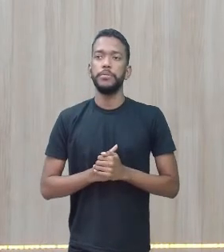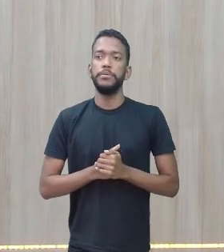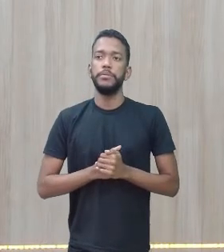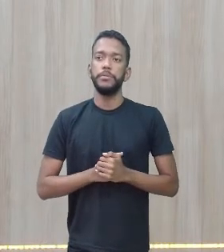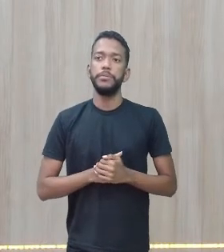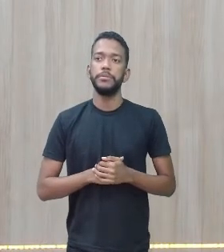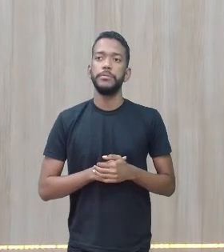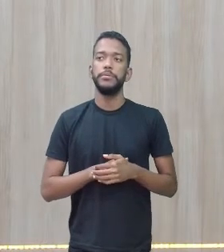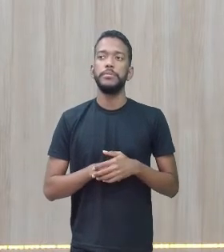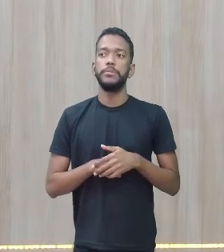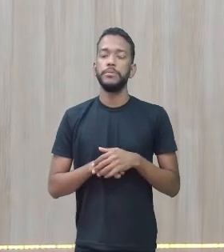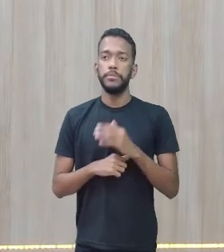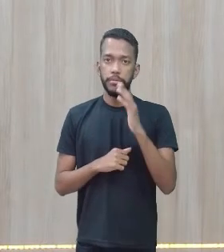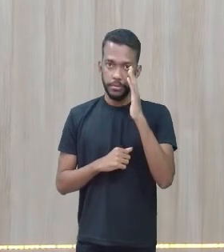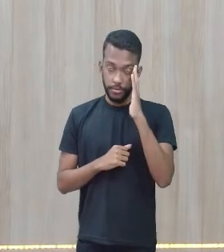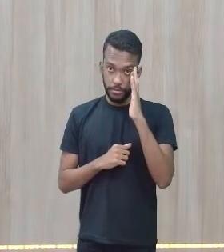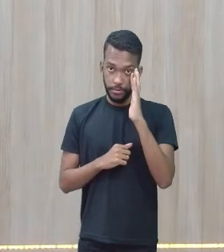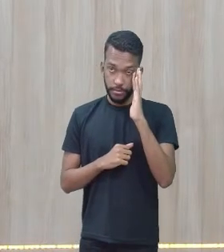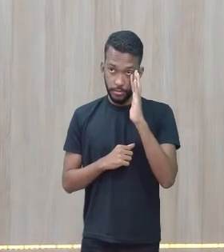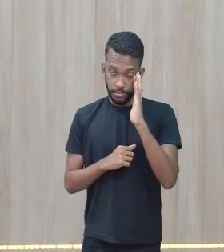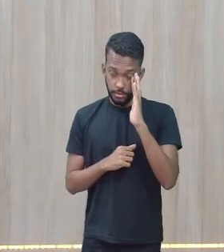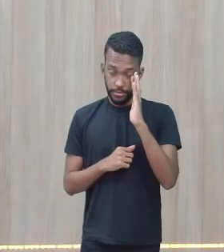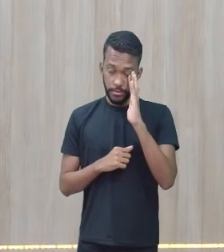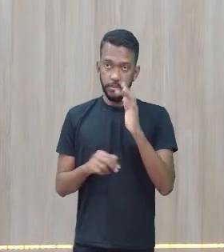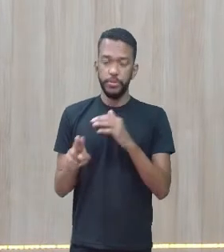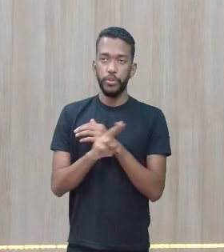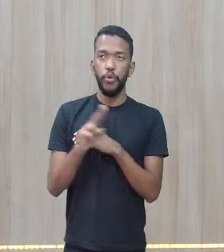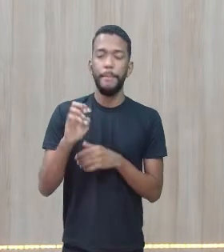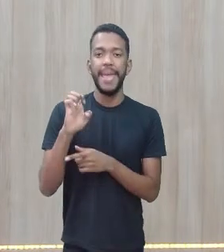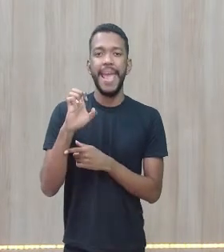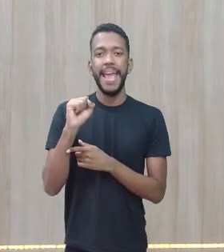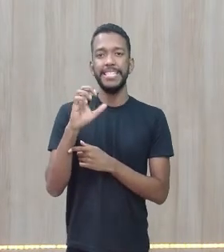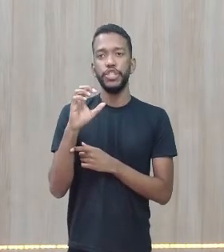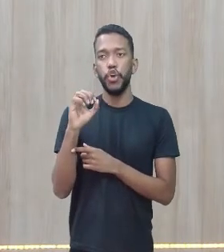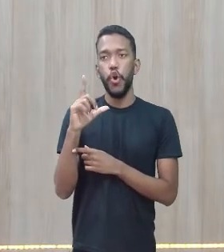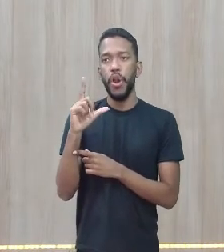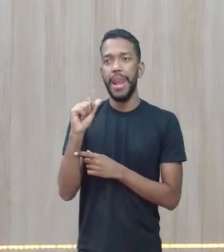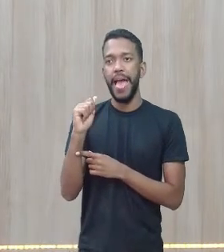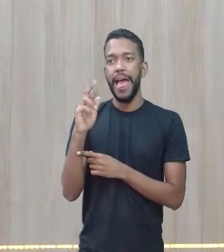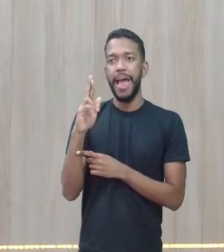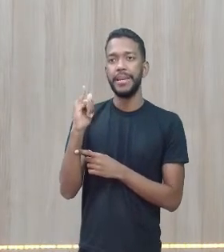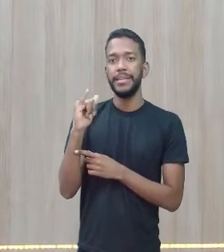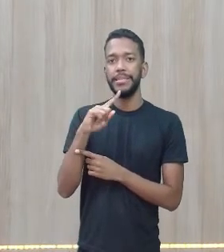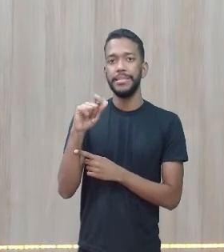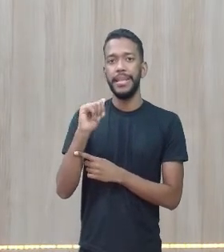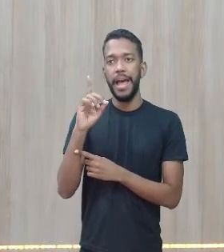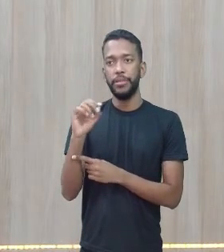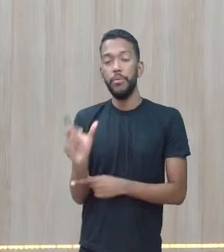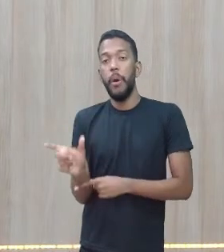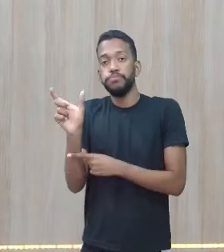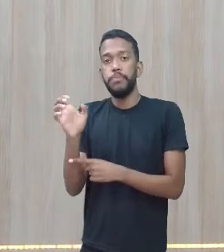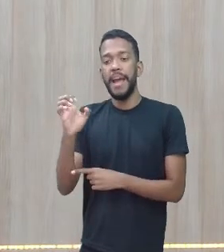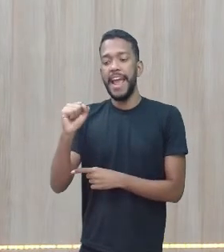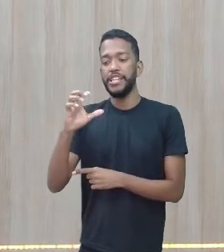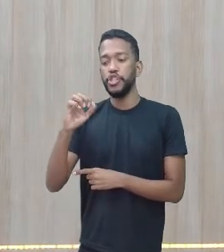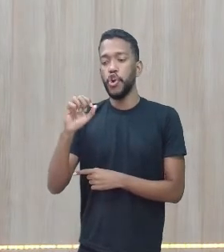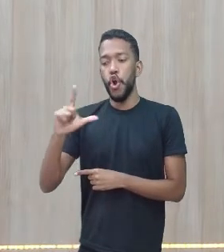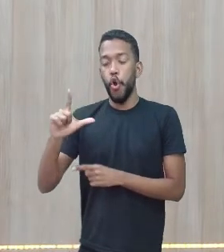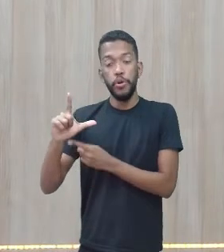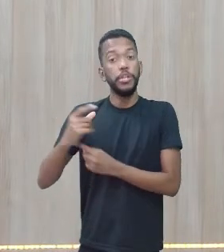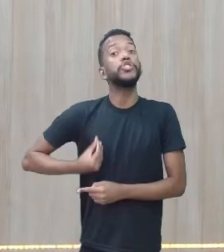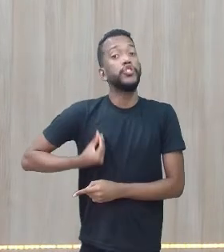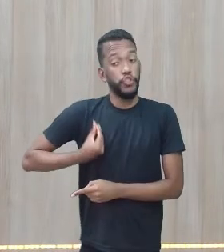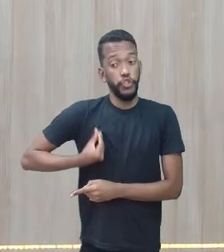Então, quando vamos escrever escolarizado, nós temos que usar esse radical. O radical está